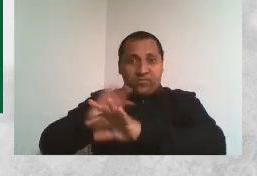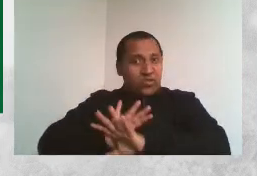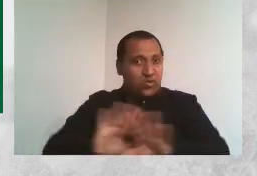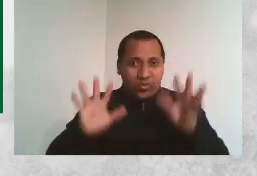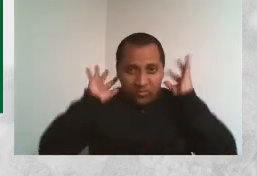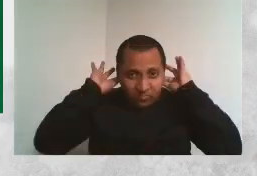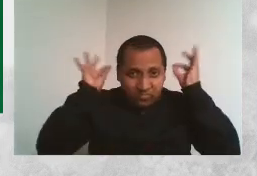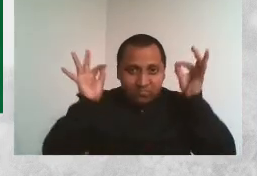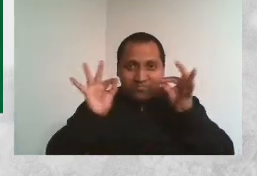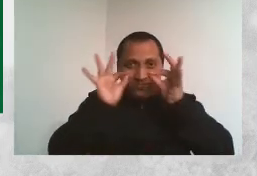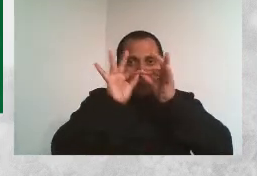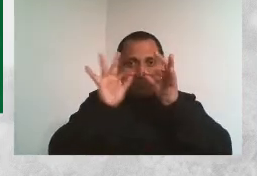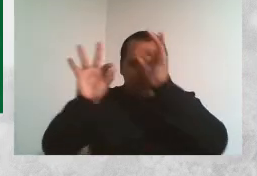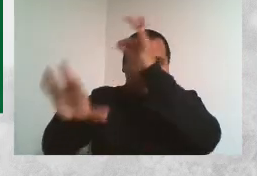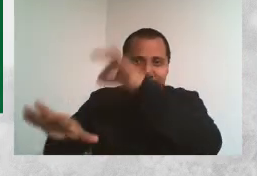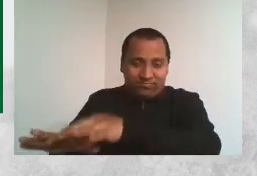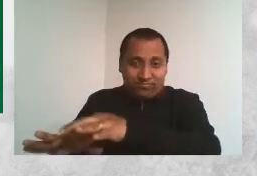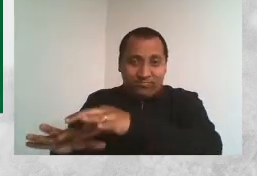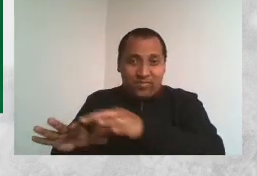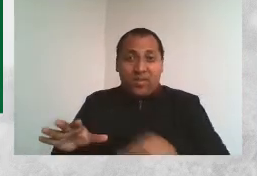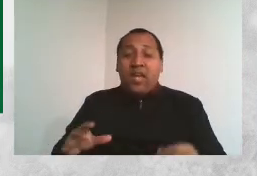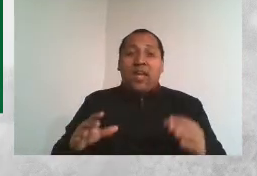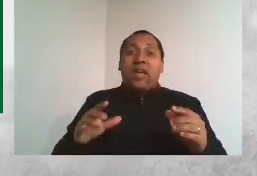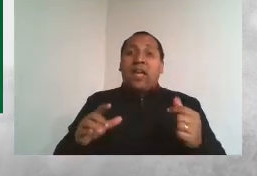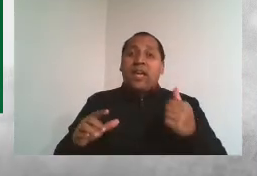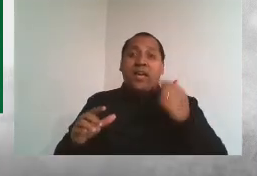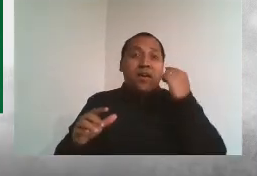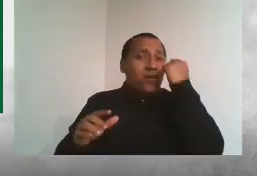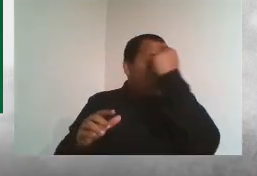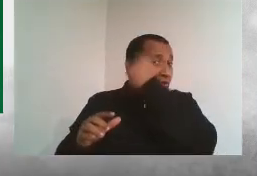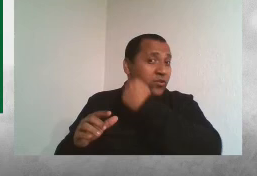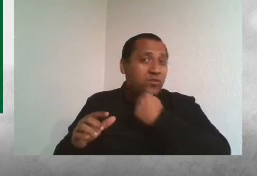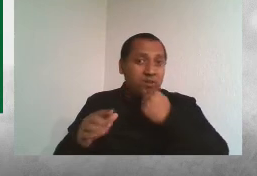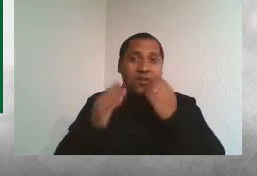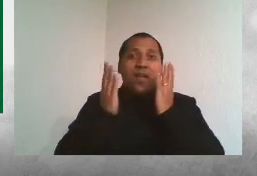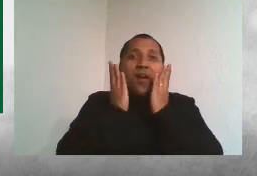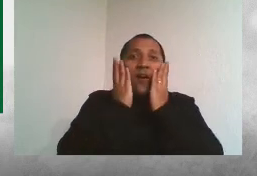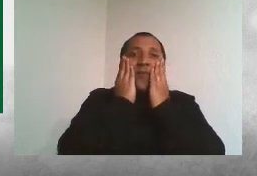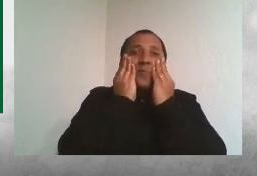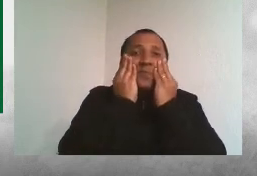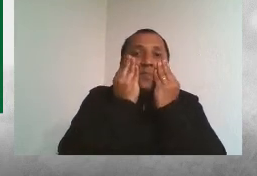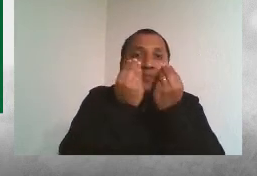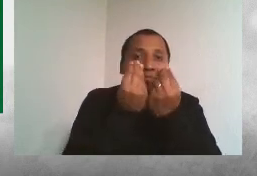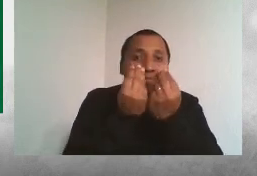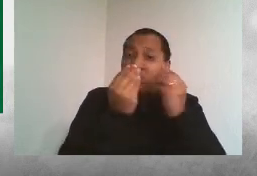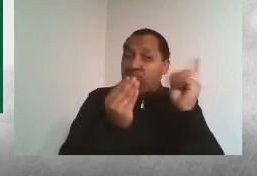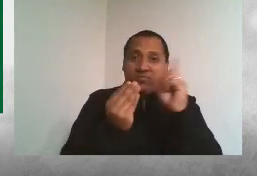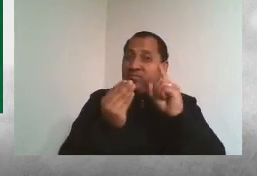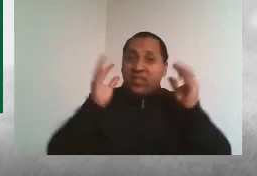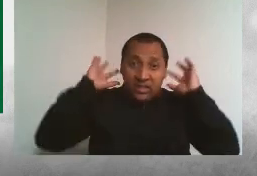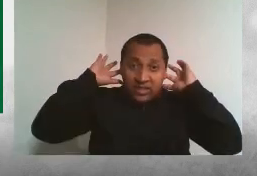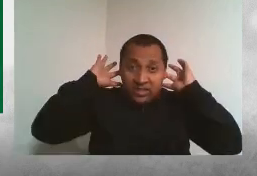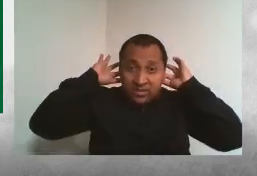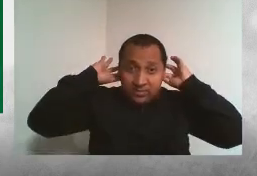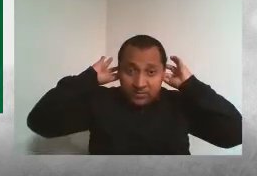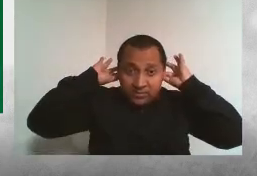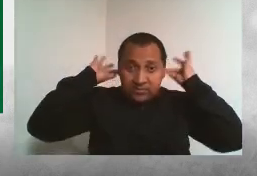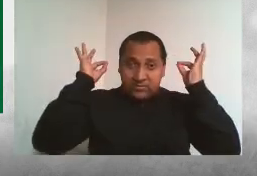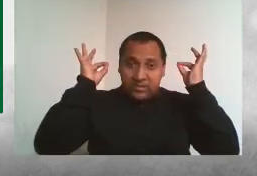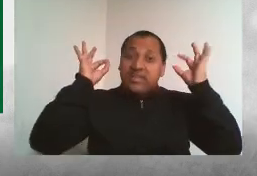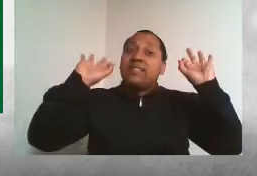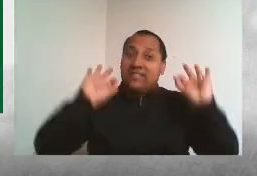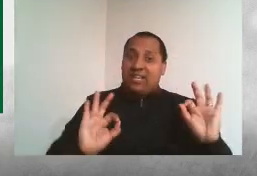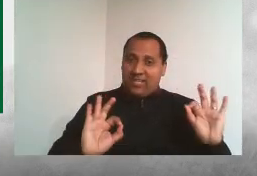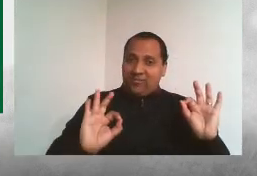não encostar nessa região do tecido, só vou encostar na região que ficou atrás da orelha e coloco a minha máscara dentro do